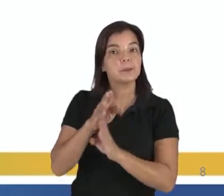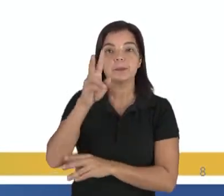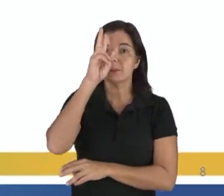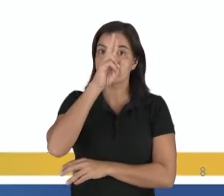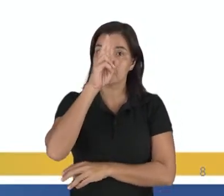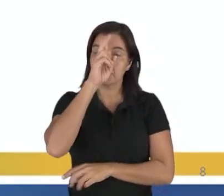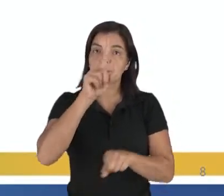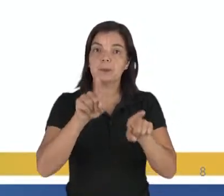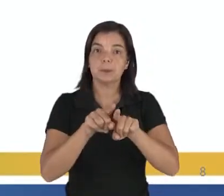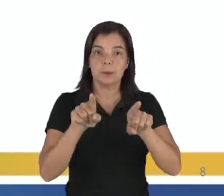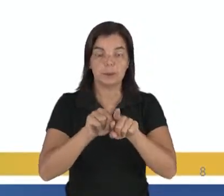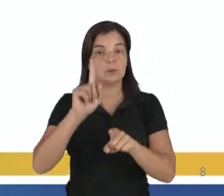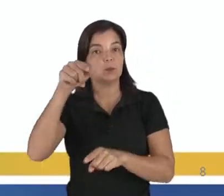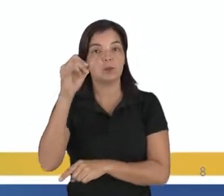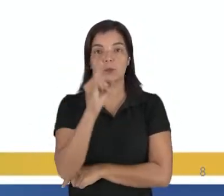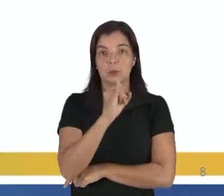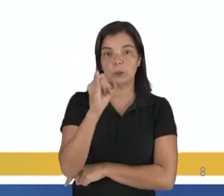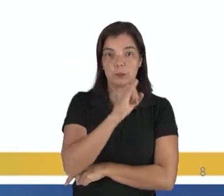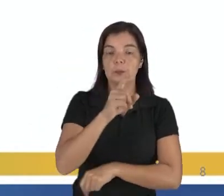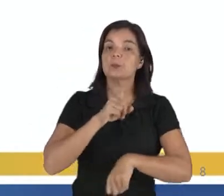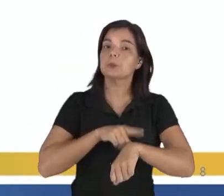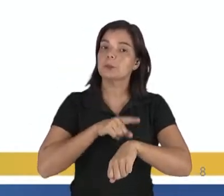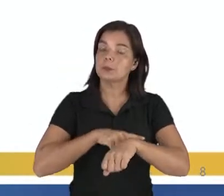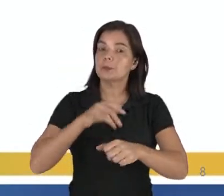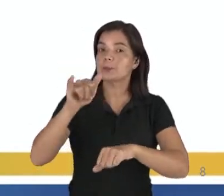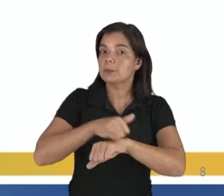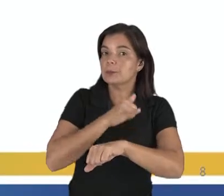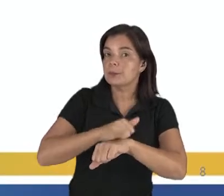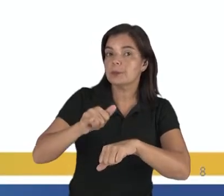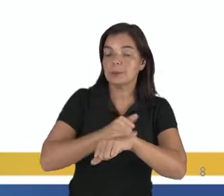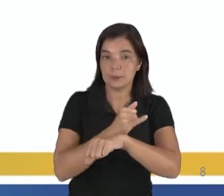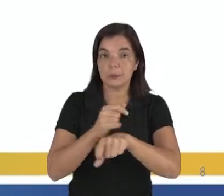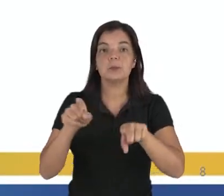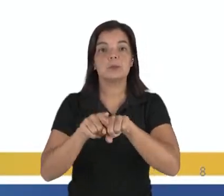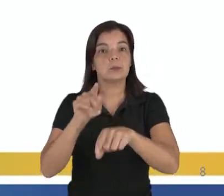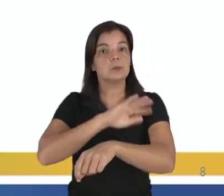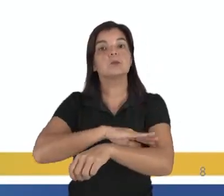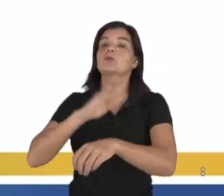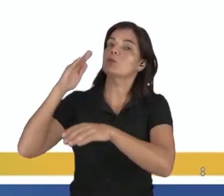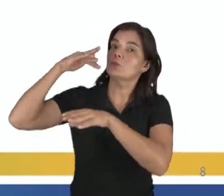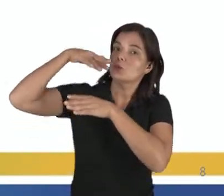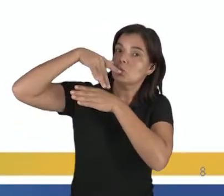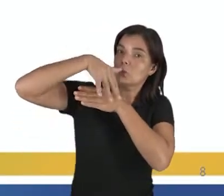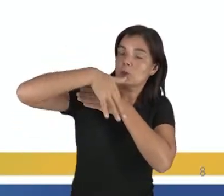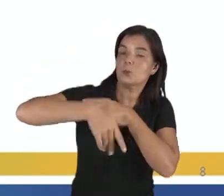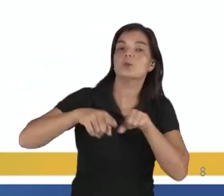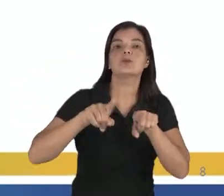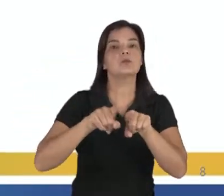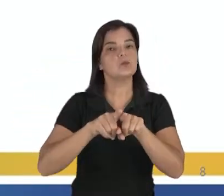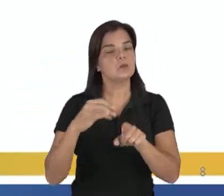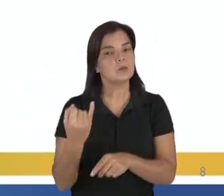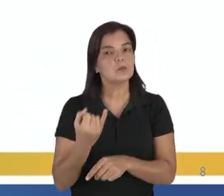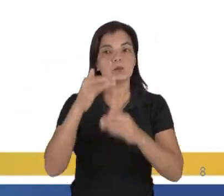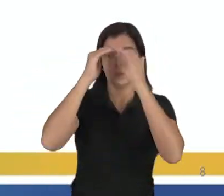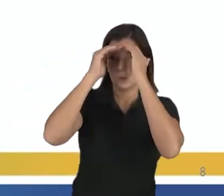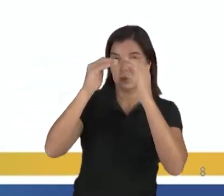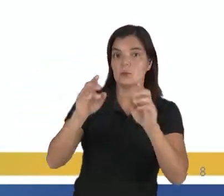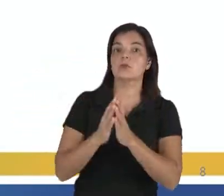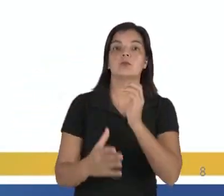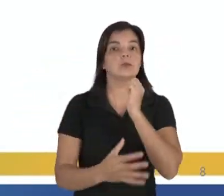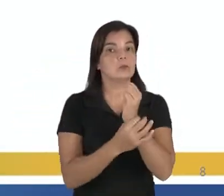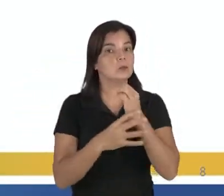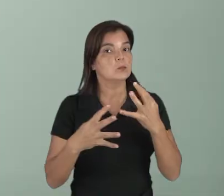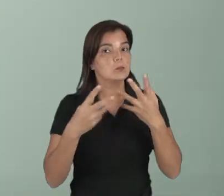lembradas pelos demais instrutores durante os momentos estratégicos da descida, e seu cumprimento é fundamental para a segurança de